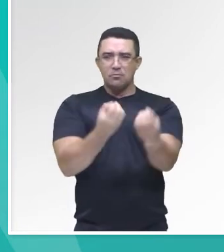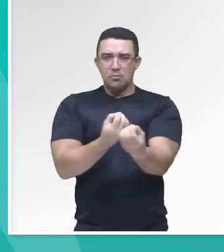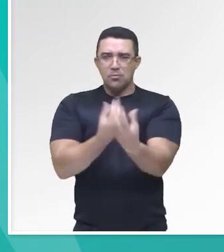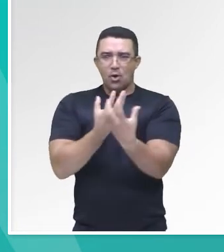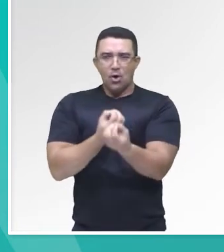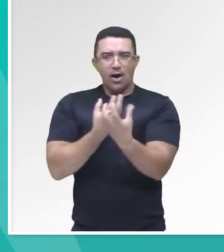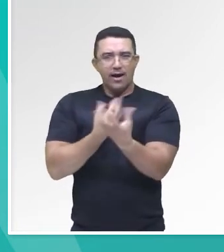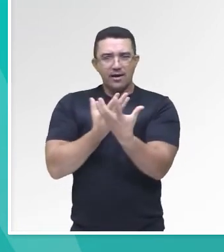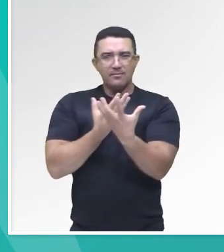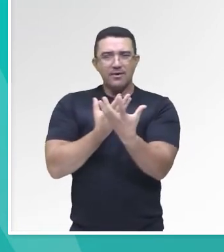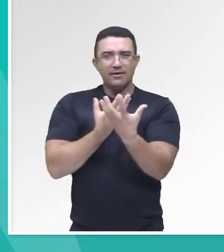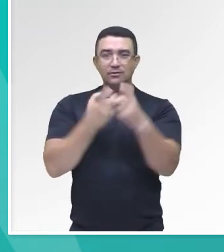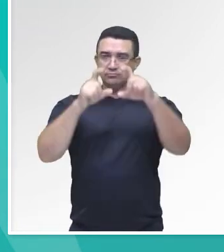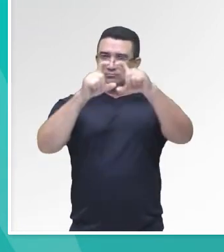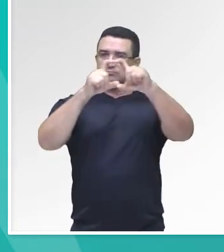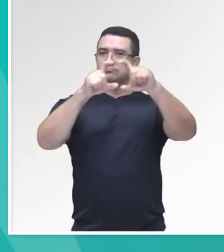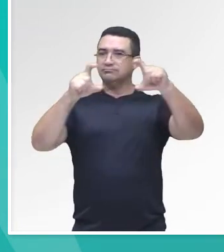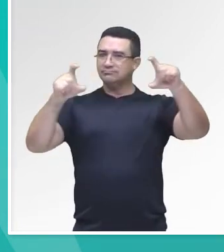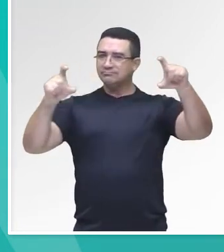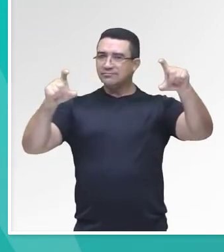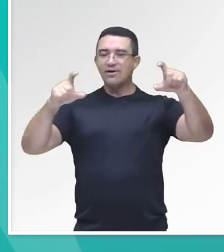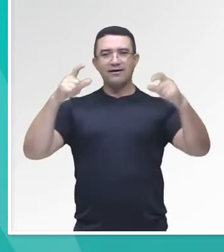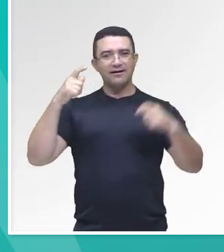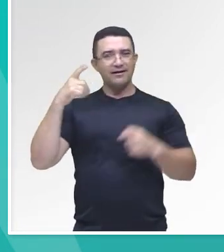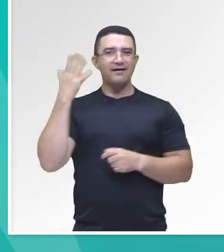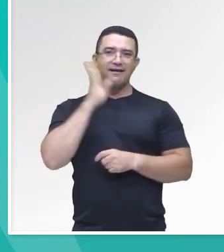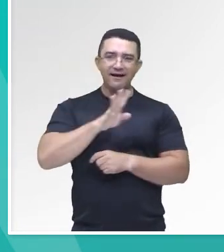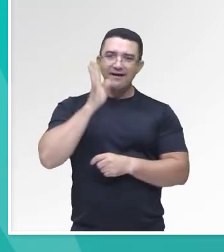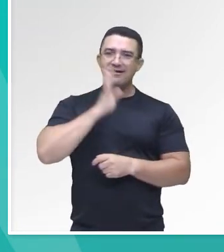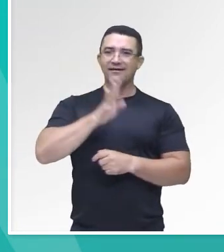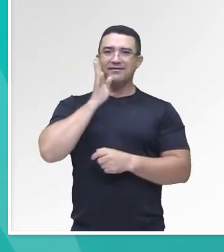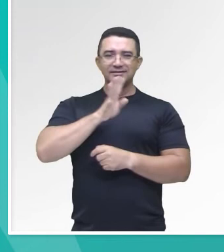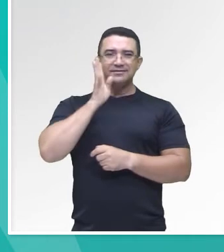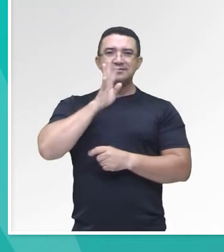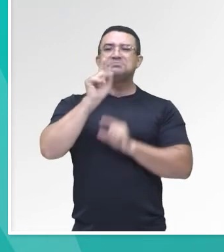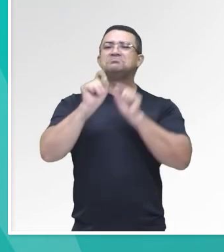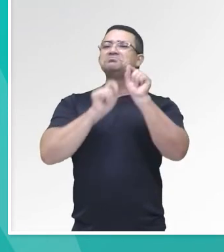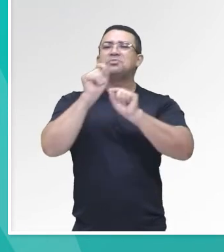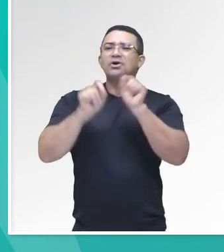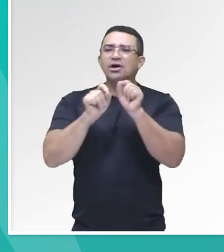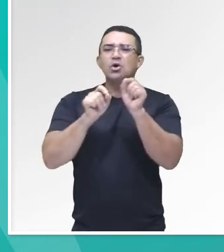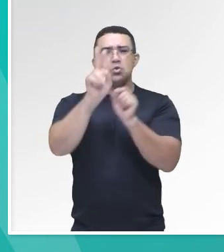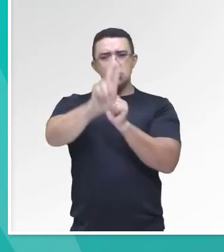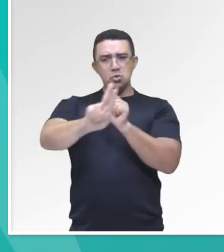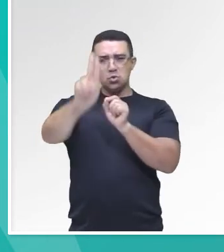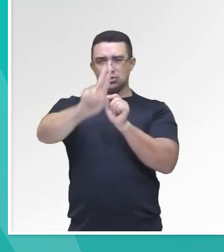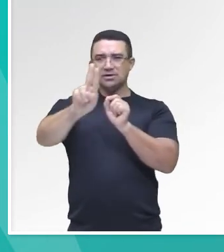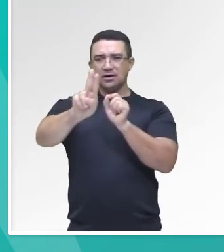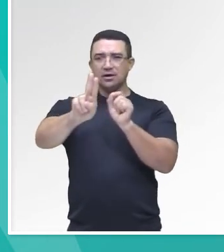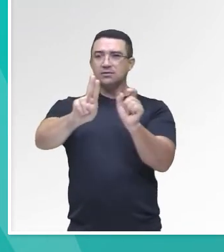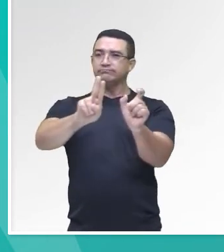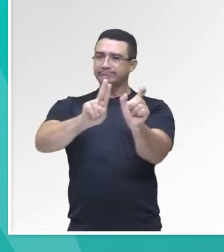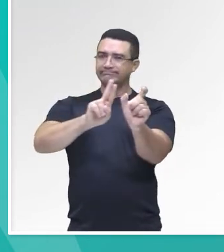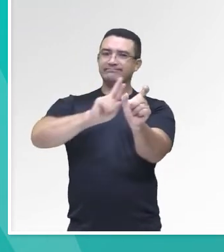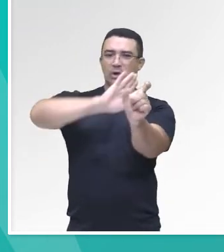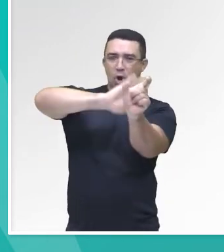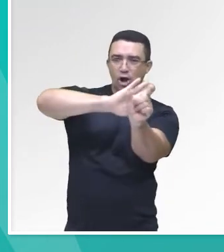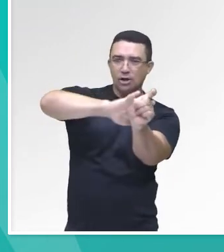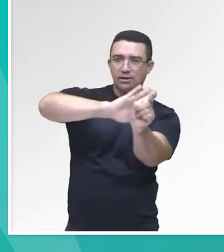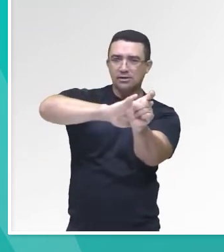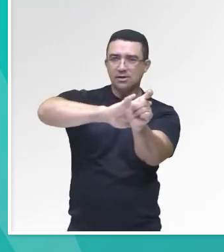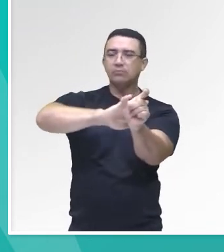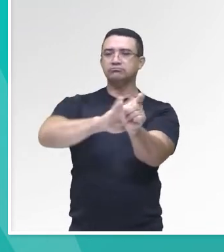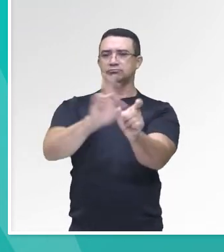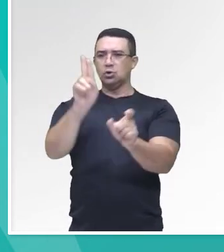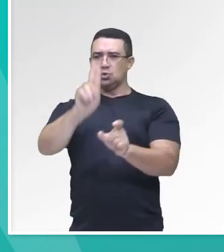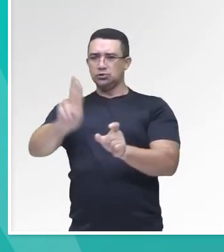essa estrofe ela é bem interessante, né, porque ele usa a conotação utilizando